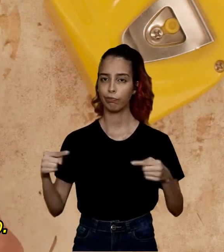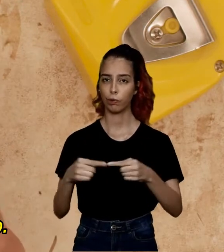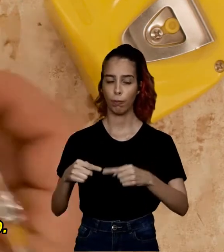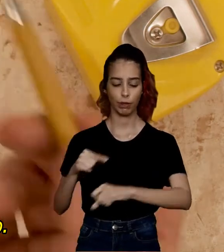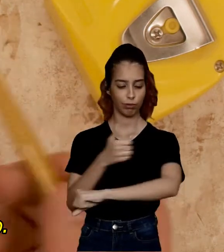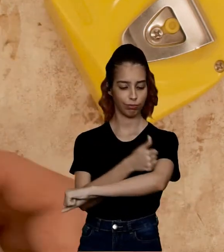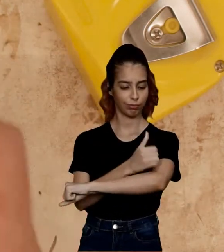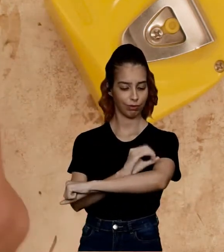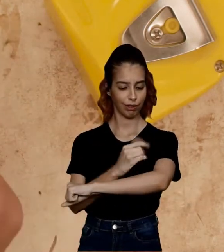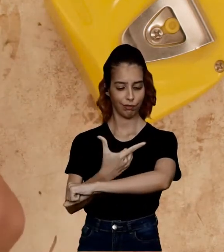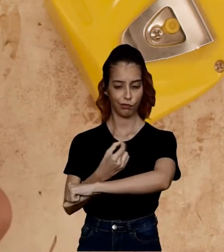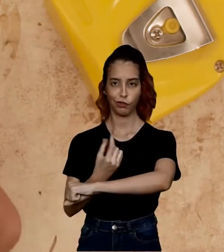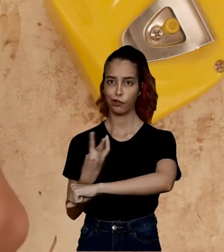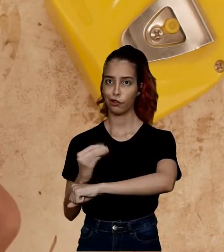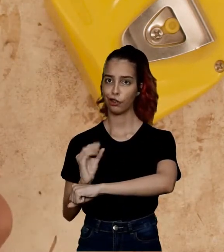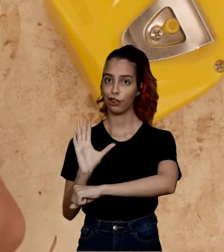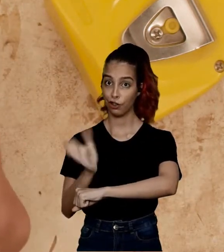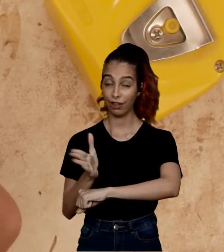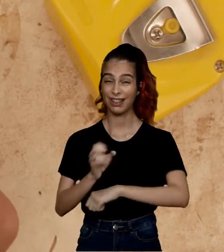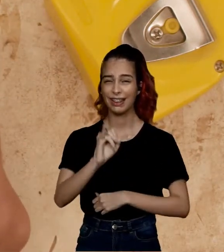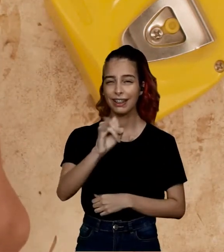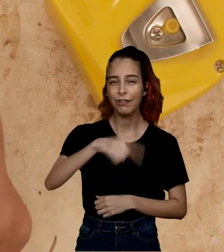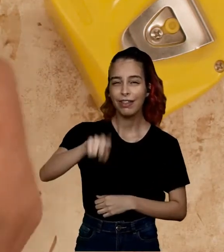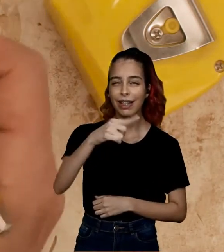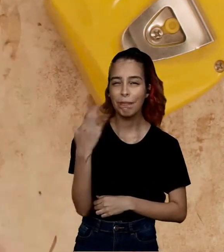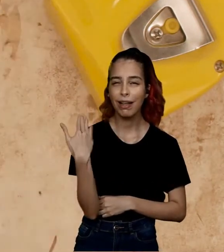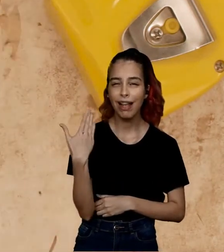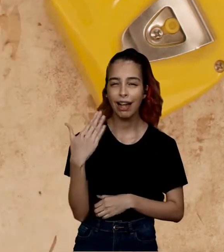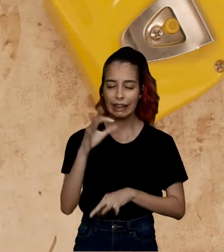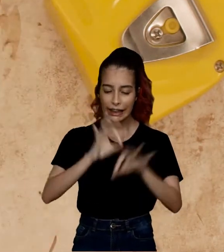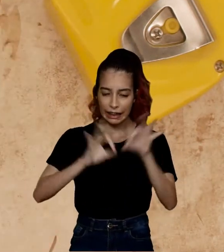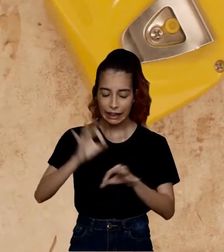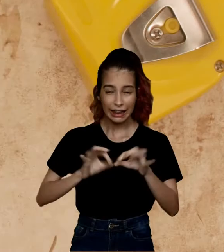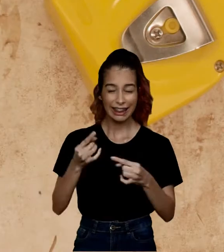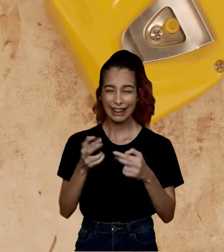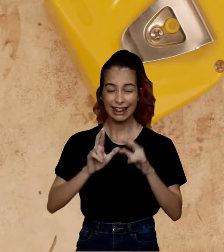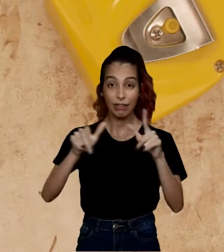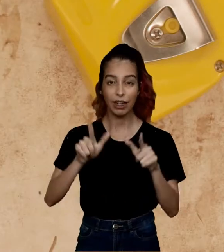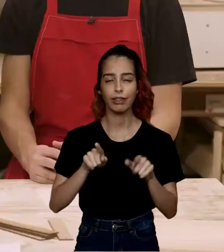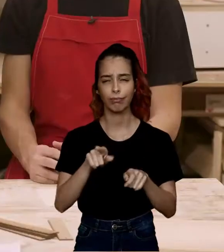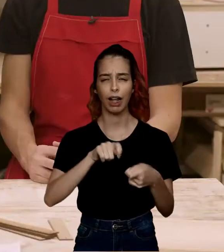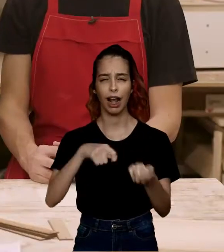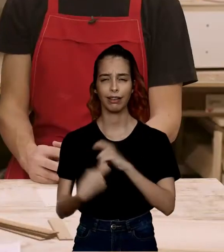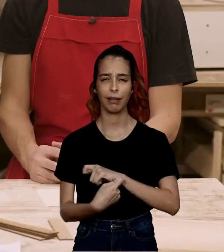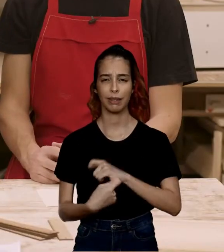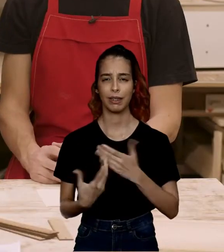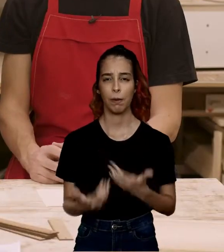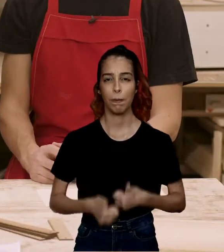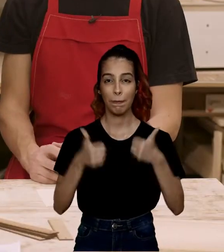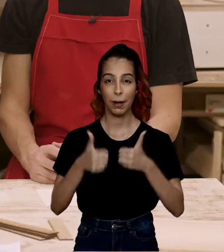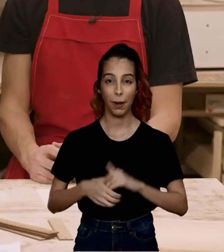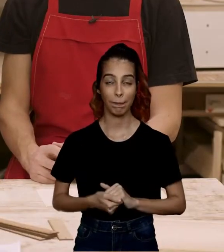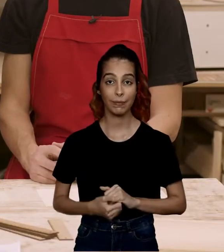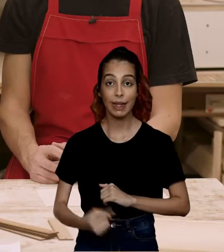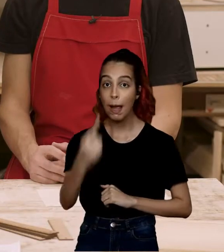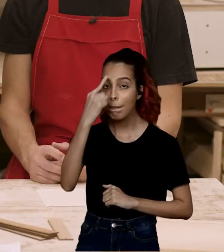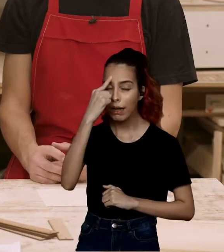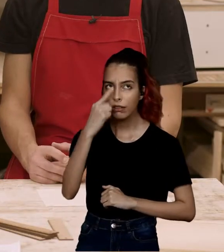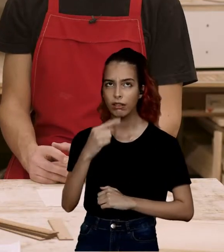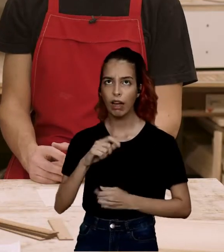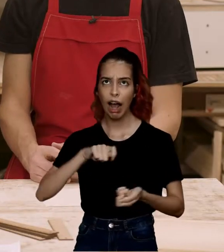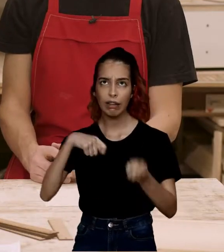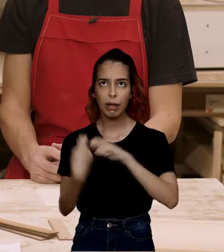da modulação. Caso você tenha projetado com uma medida diferente, você vai ter que ajustar sua medida. Pense que ajustar a medida